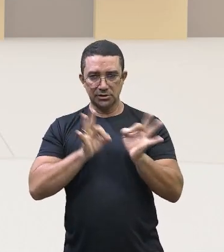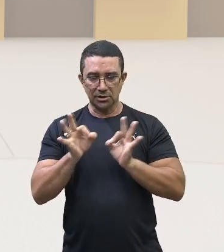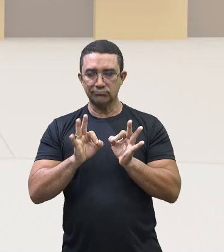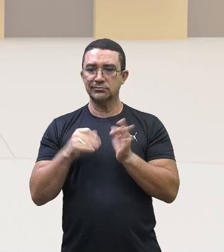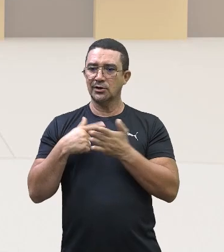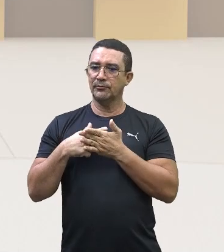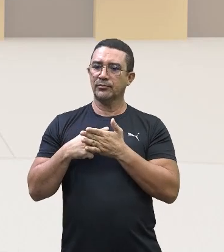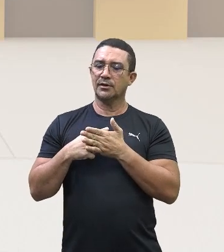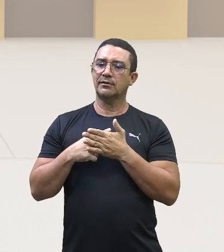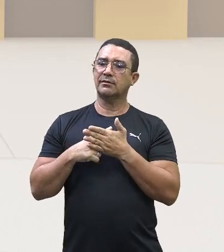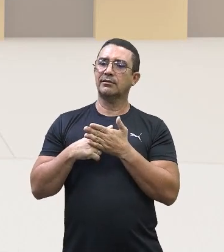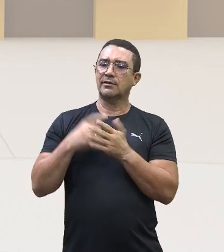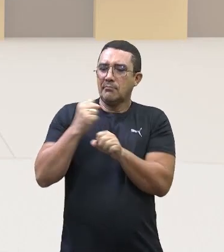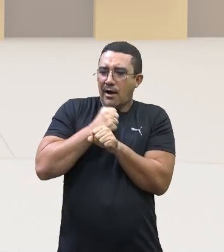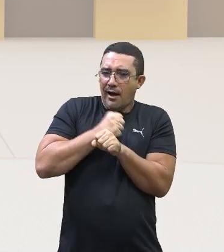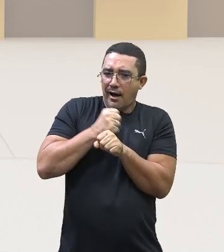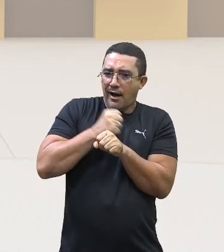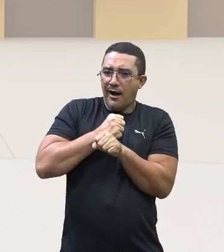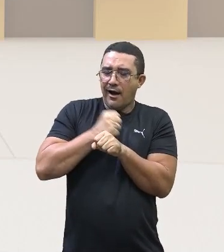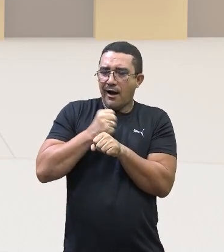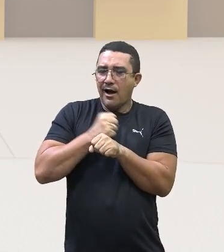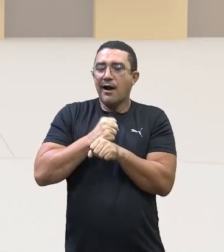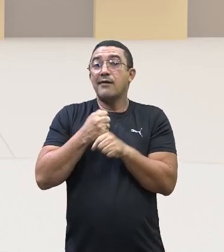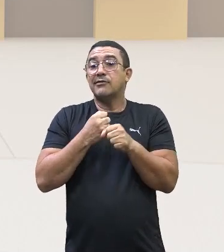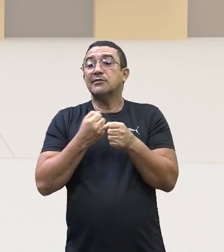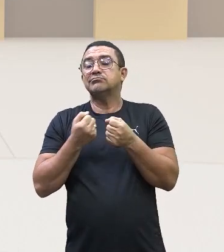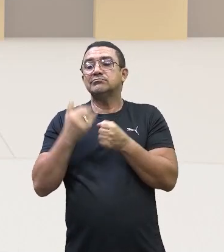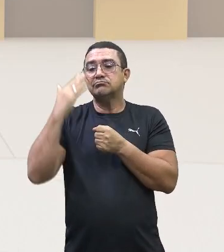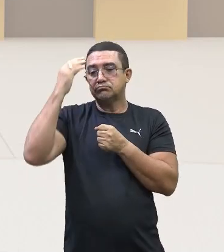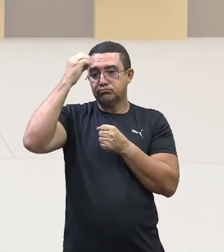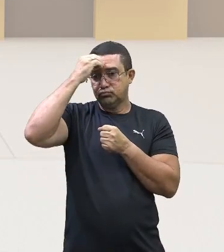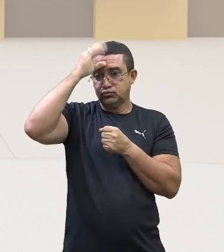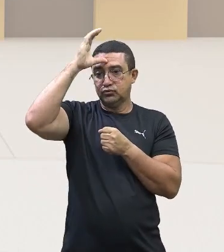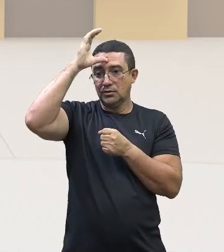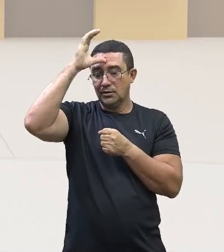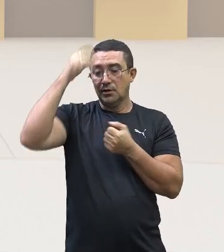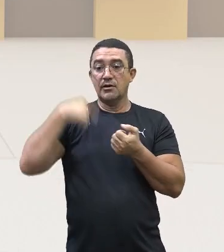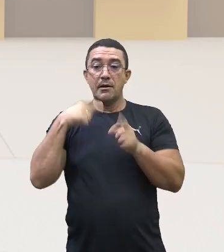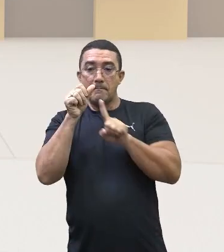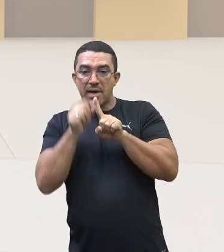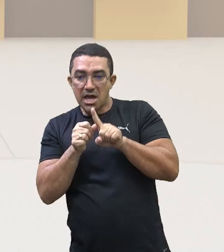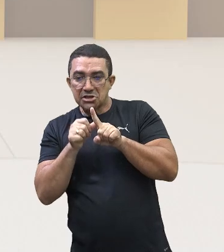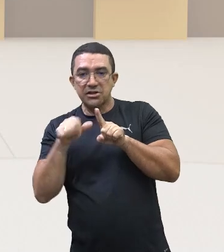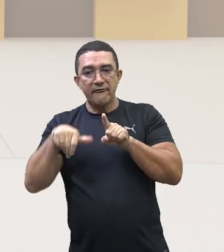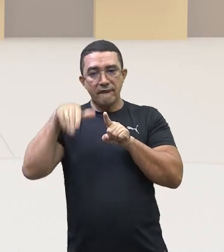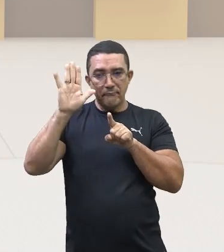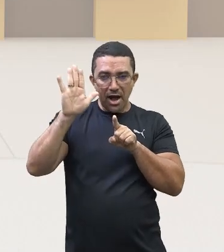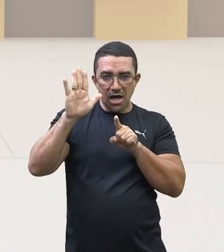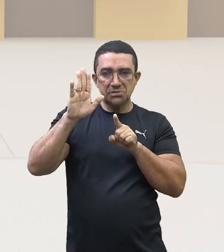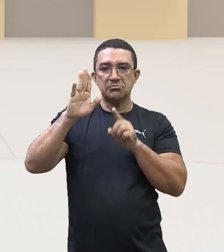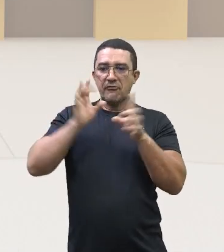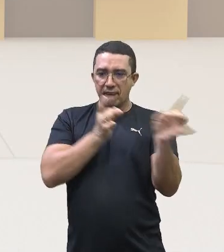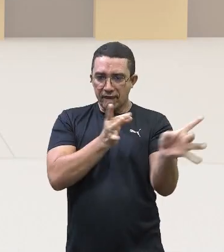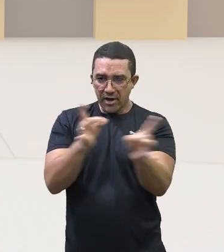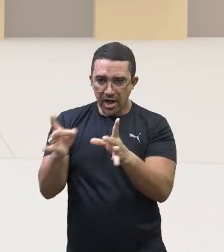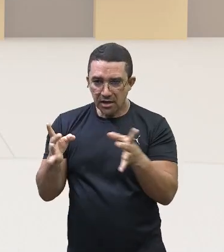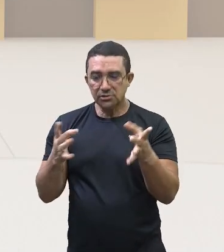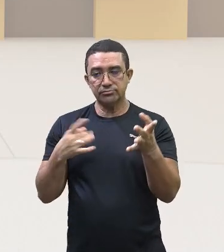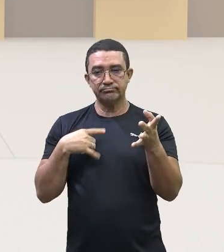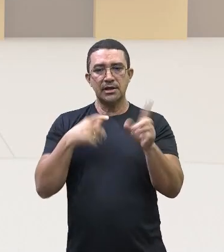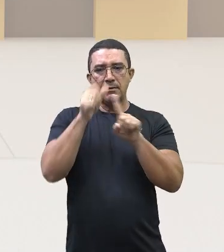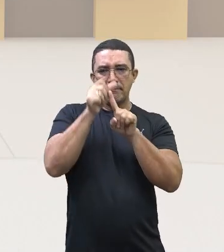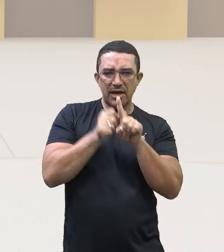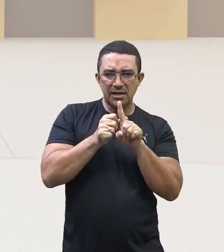criando saberes. Por exemplo, você vai identificar quais meses você vende mais, quais meses você precisa ter um pouco mais de cuidado, que normalmente cai